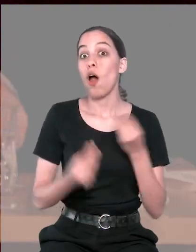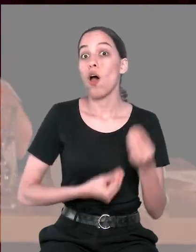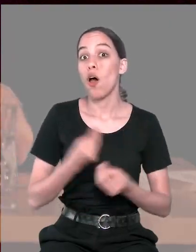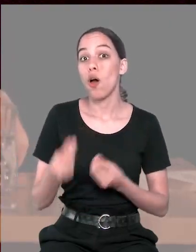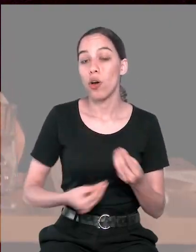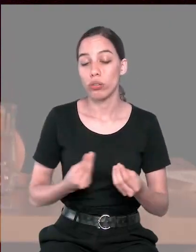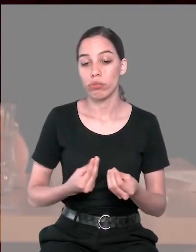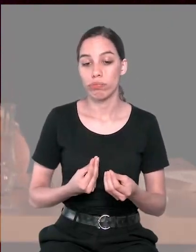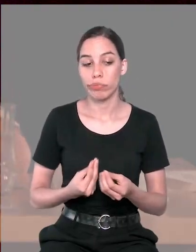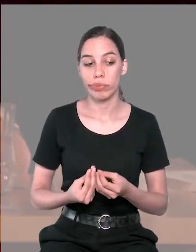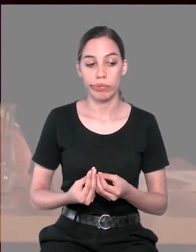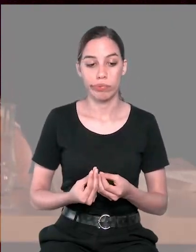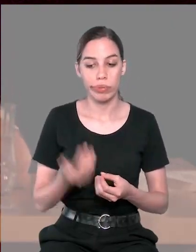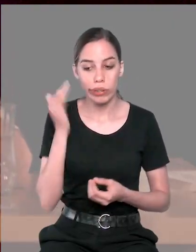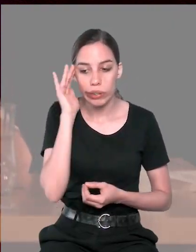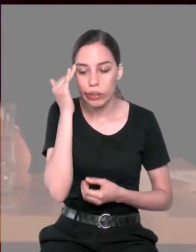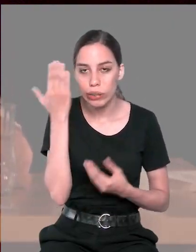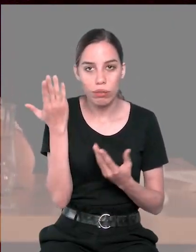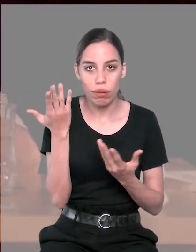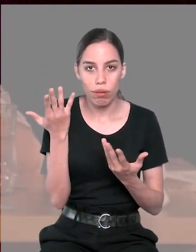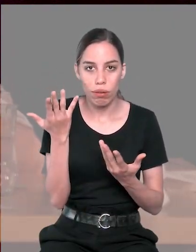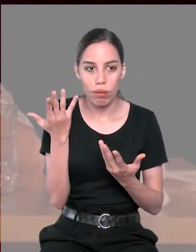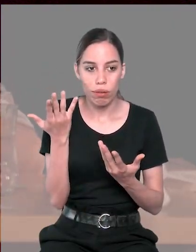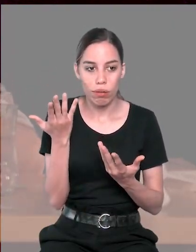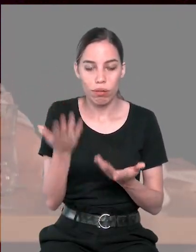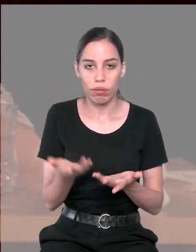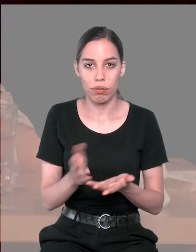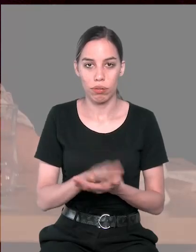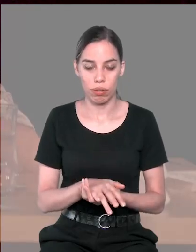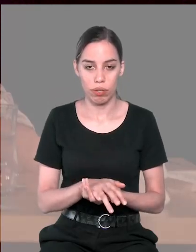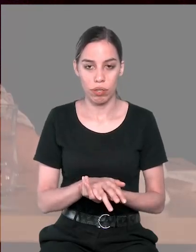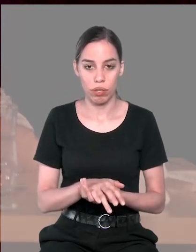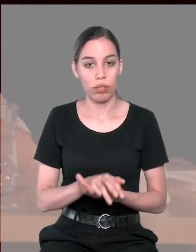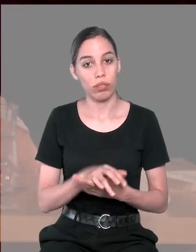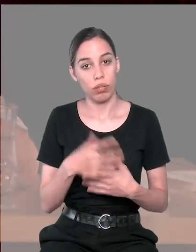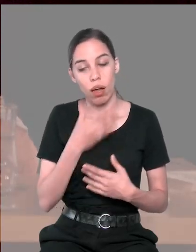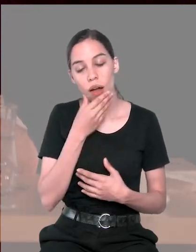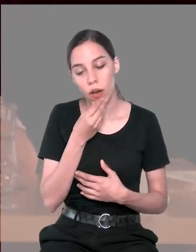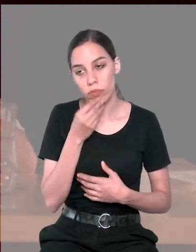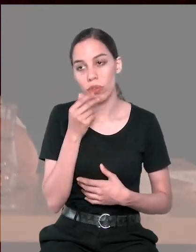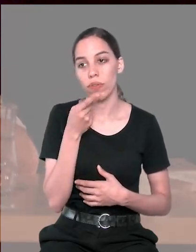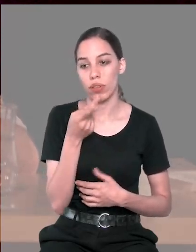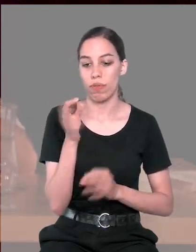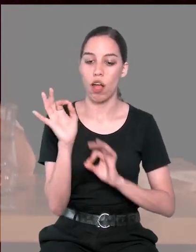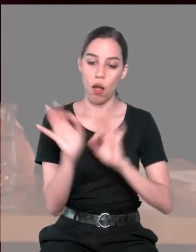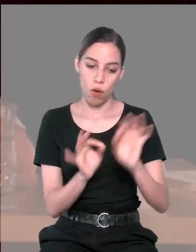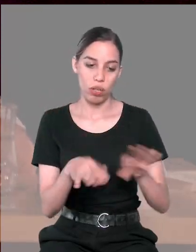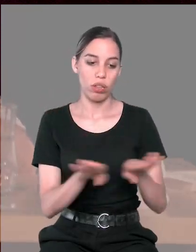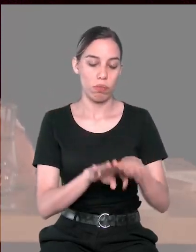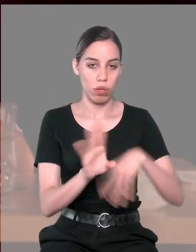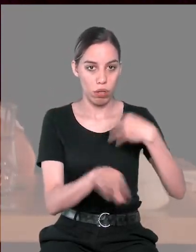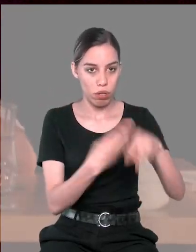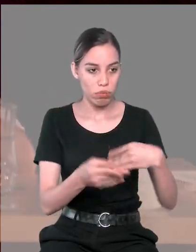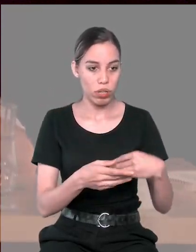Como habitar esse mundo? Né? Essa é a questão crucial para o Valéry. Né? O Valéry dizia: a ordem e a